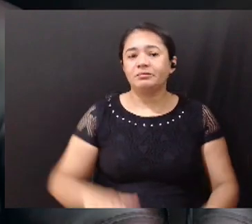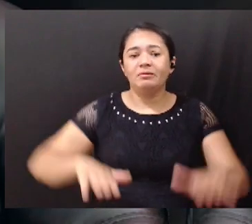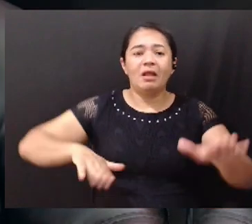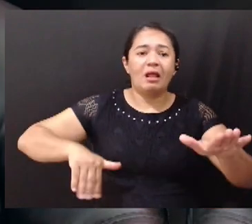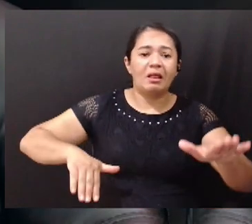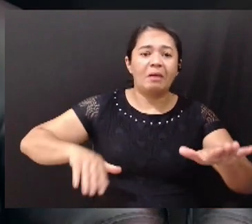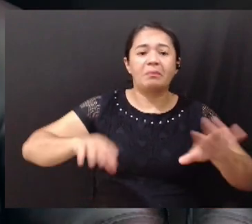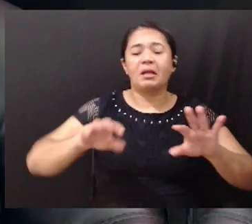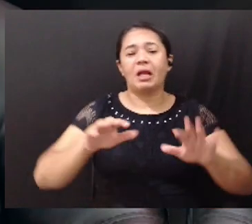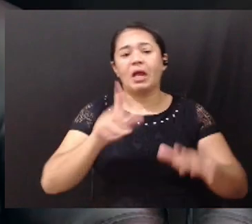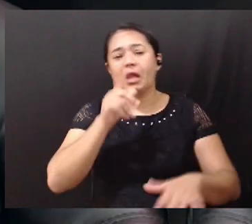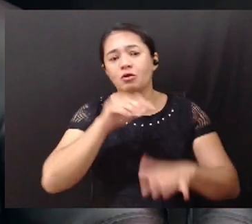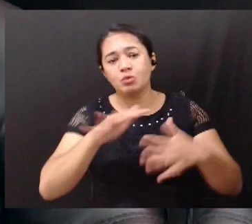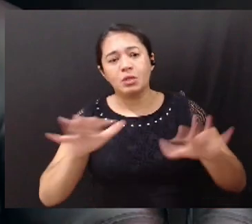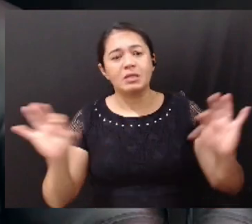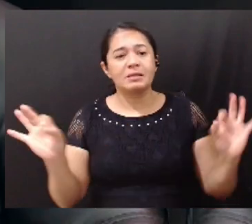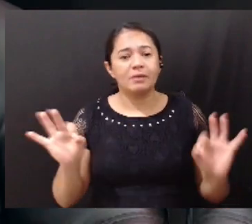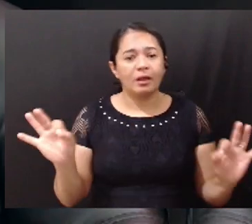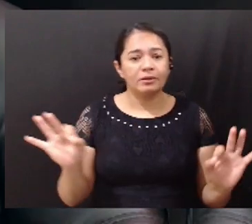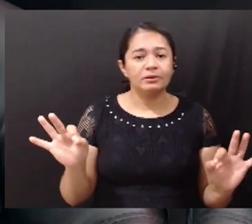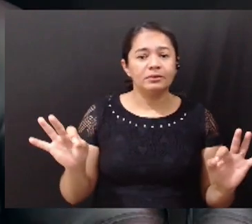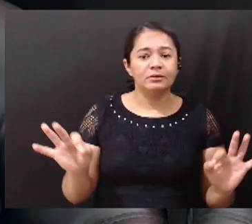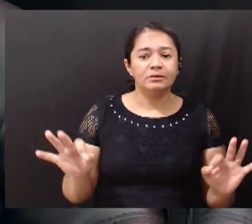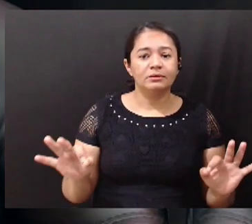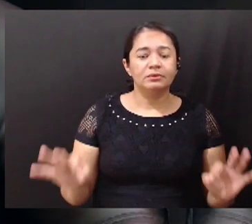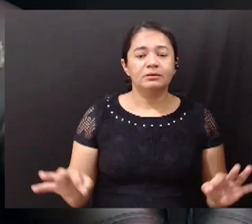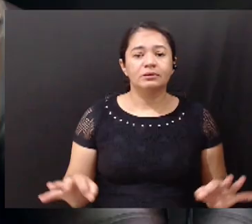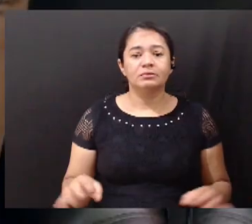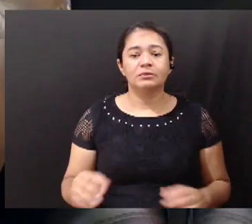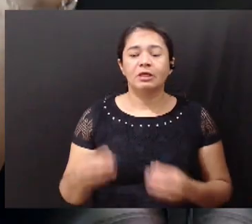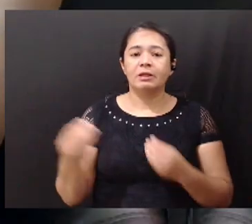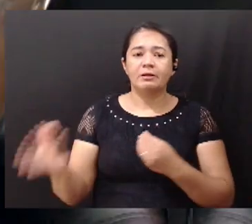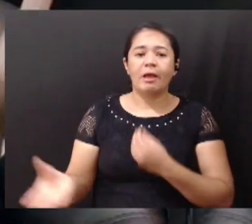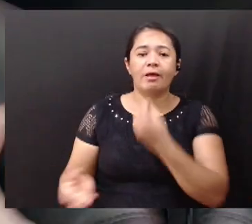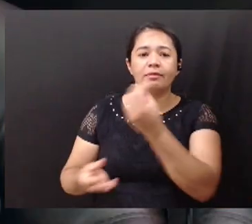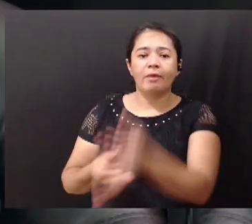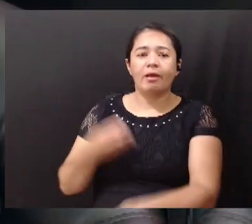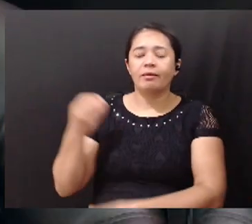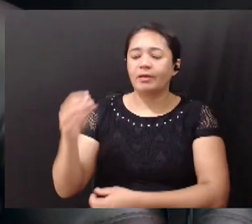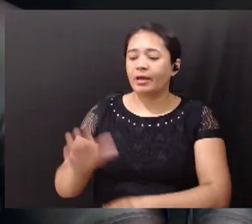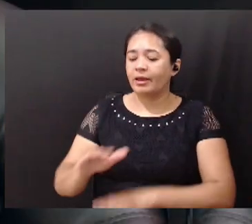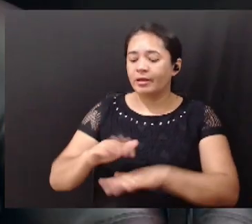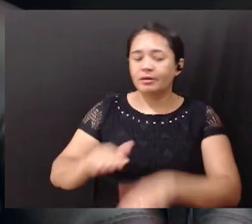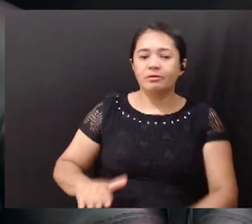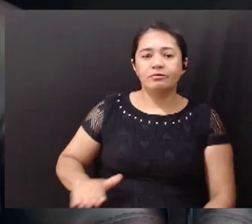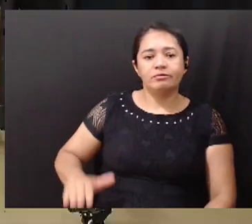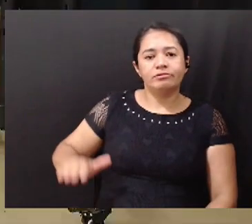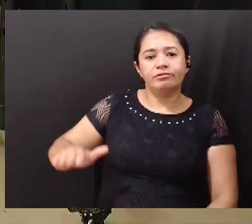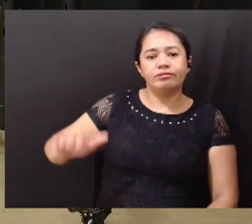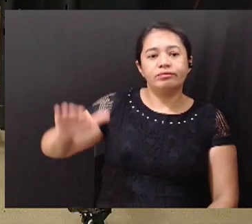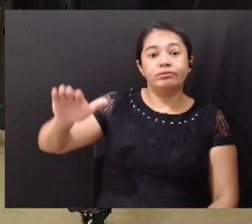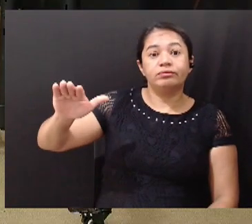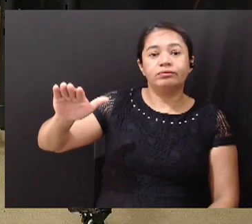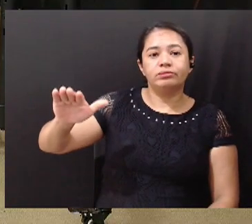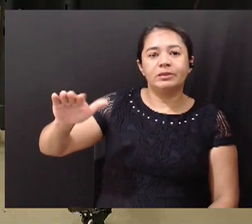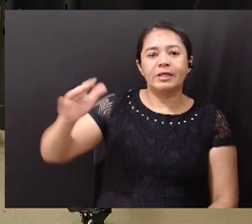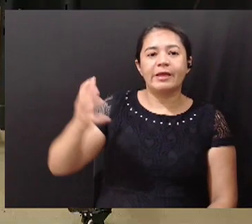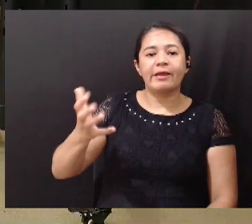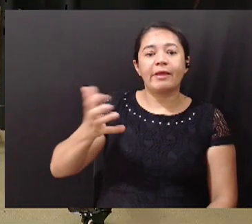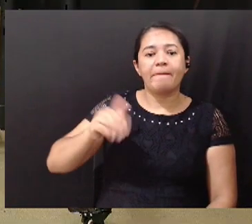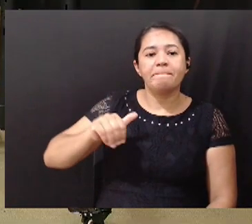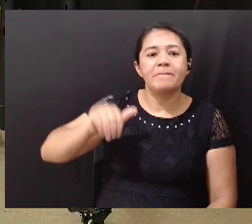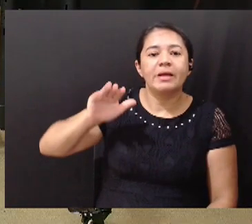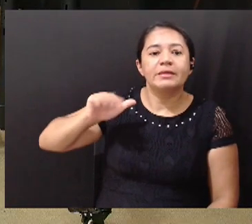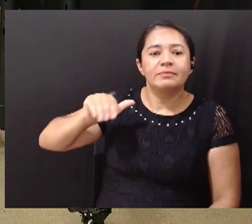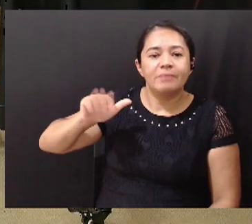etc. E aí ele vai dando, e essa criança vai crescendo. E sempre querendo mais, né? Não, e é